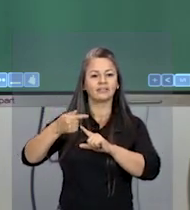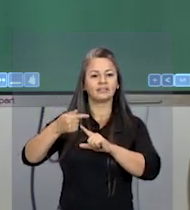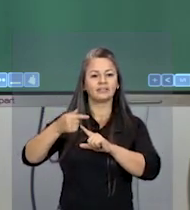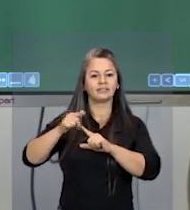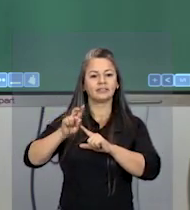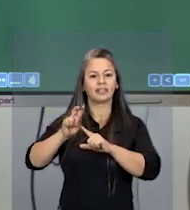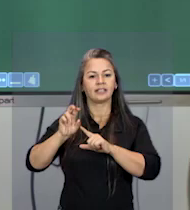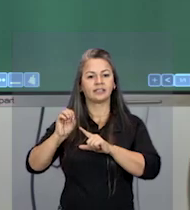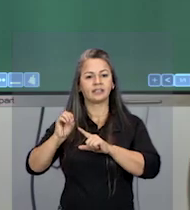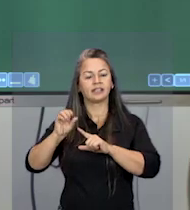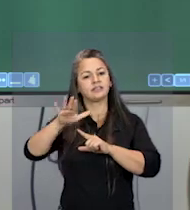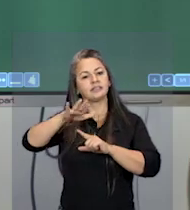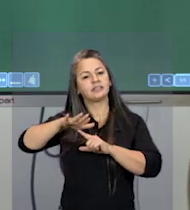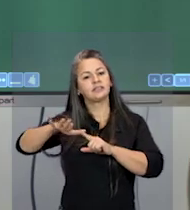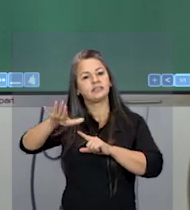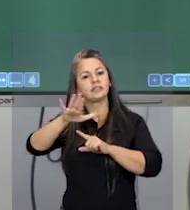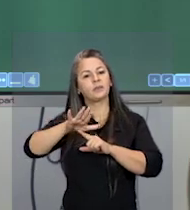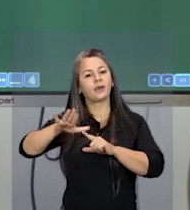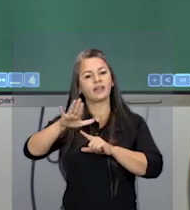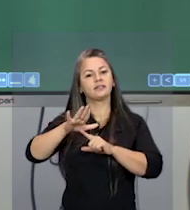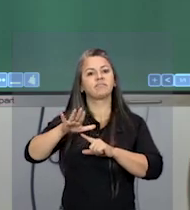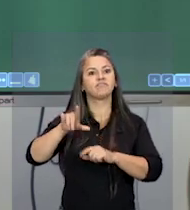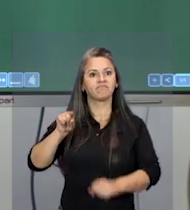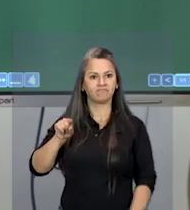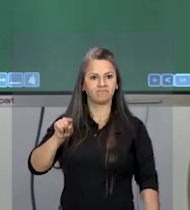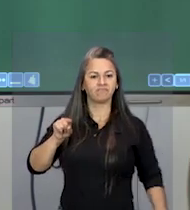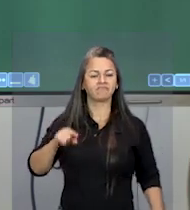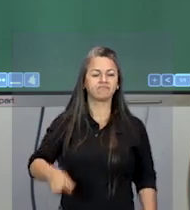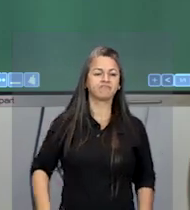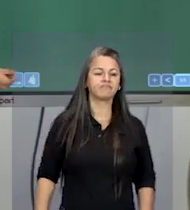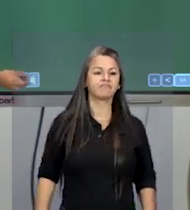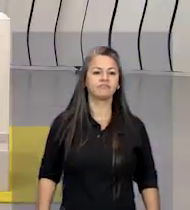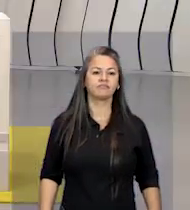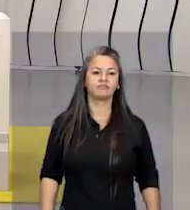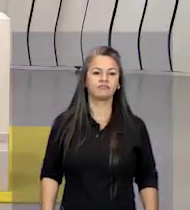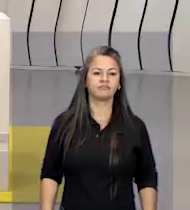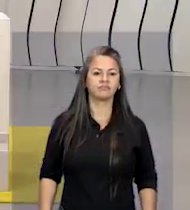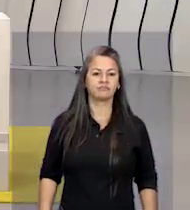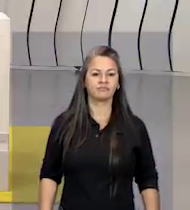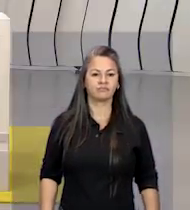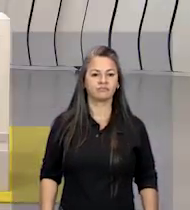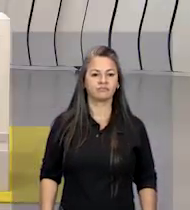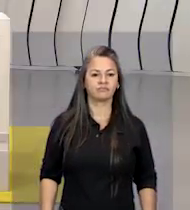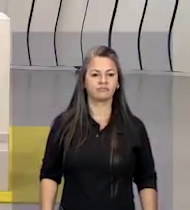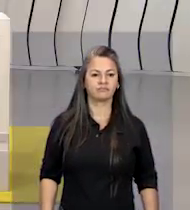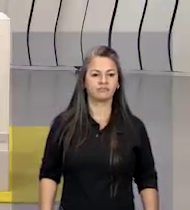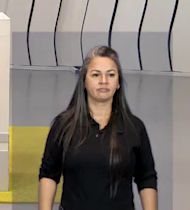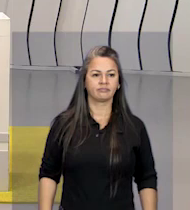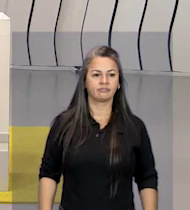uma área 25 vezes maior do que a área original do desenho.